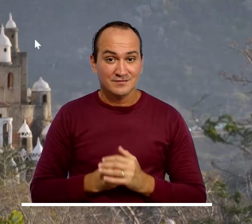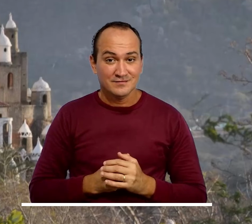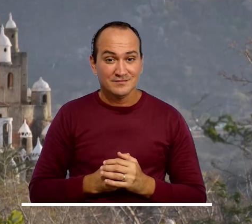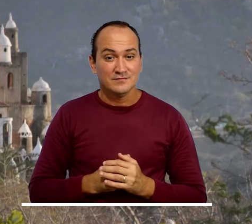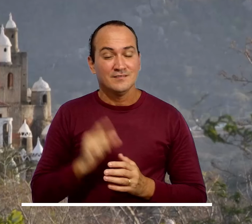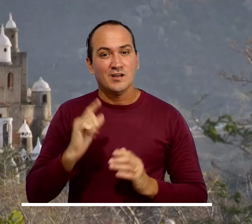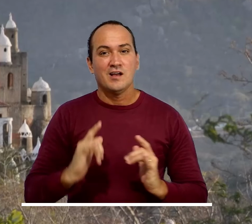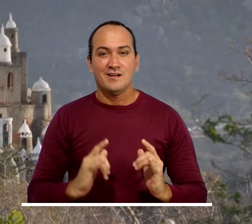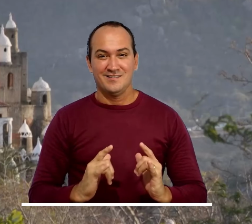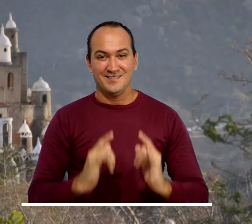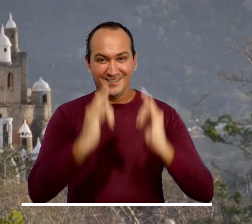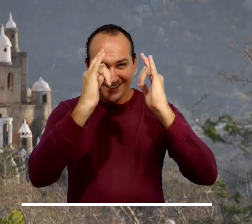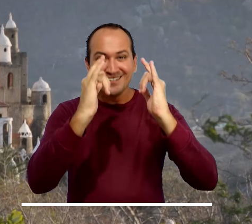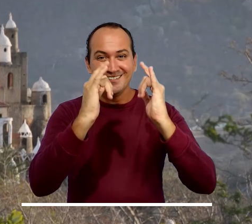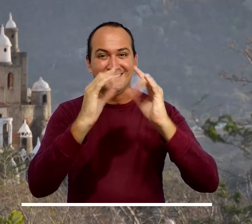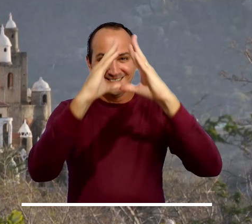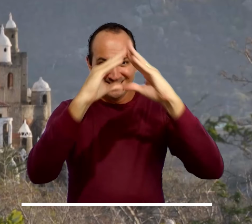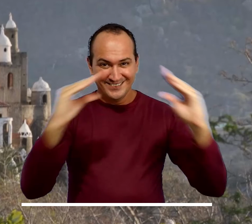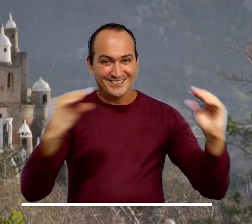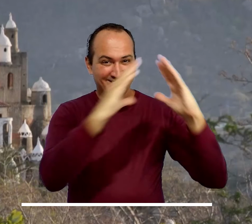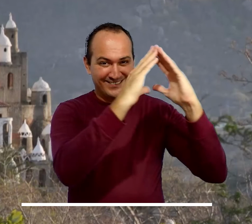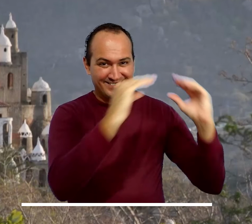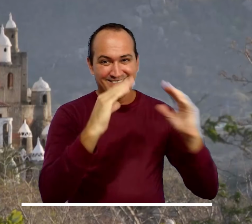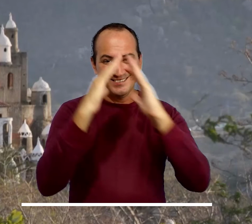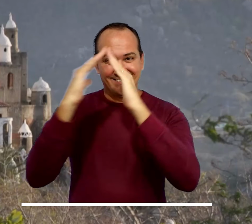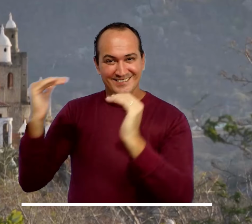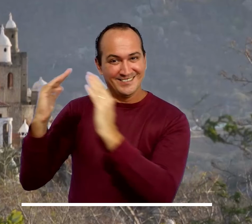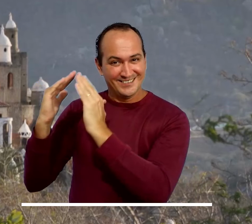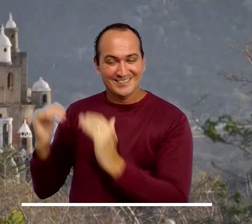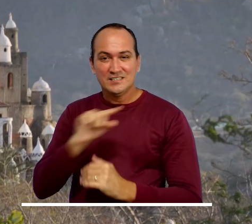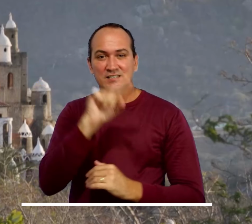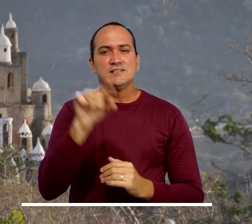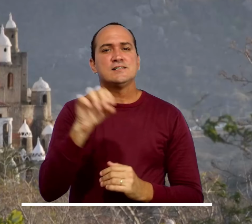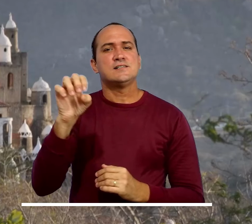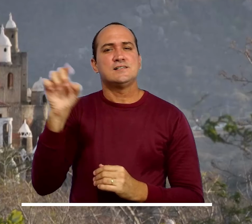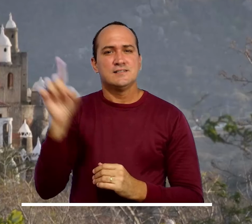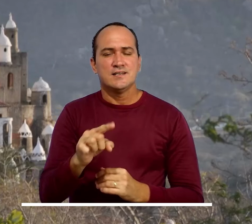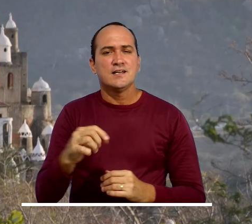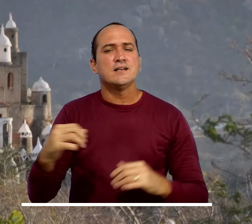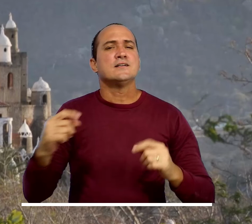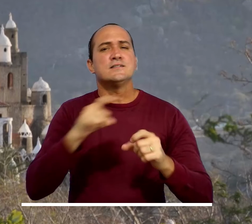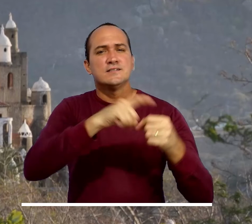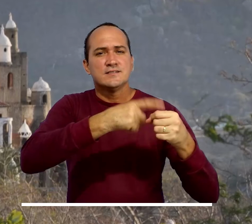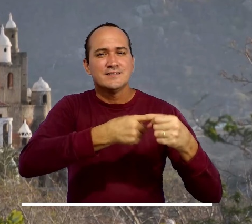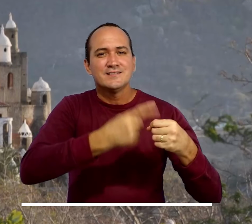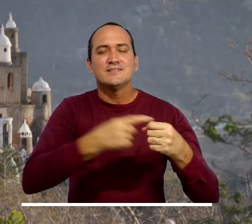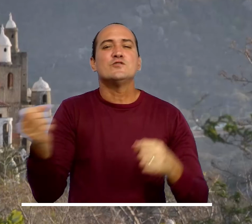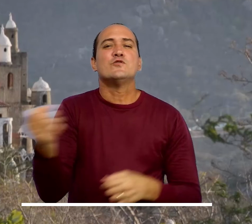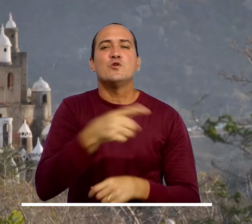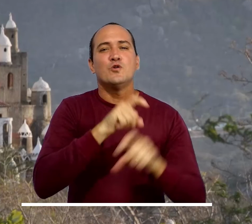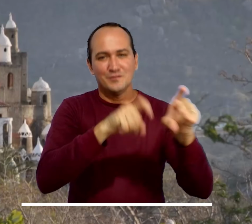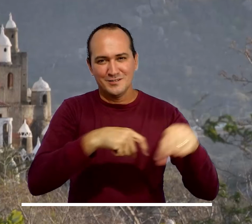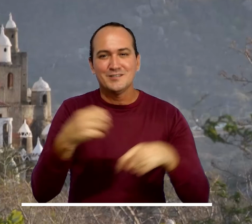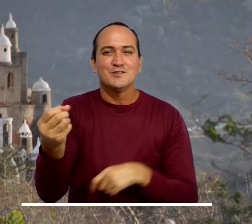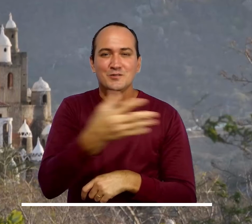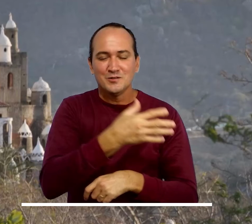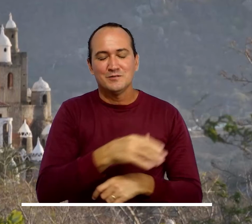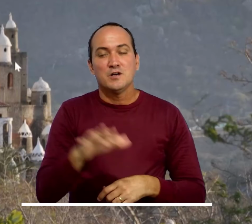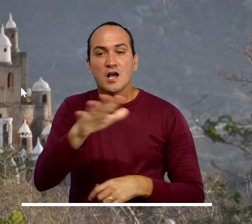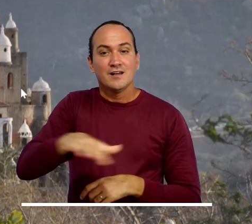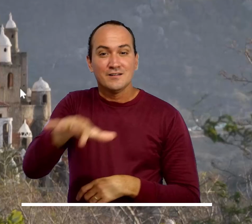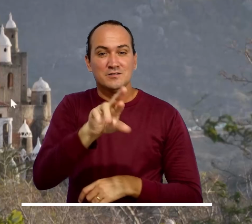É o Castelo Zé dos Montes, né? Que fica lá em Sítio Novo, aqui no Rio Grande do Norte, certo? Na região do